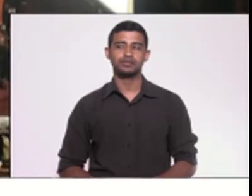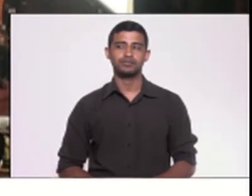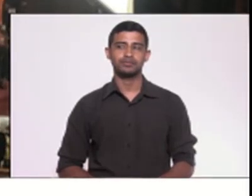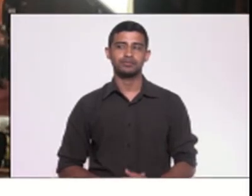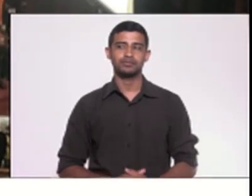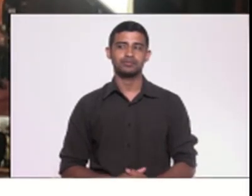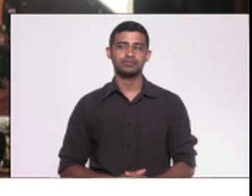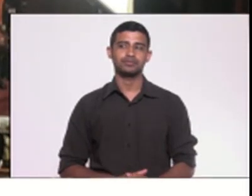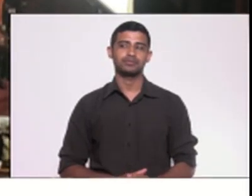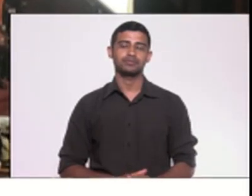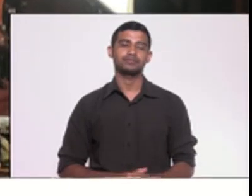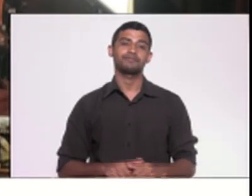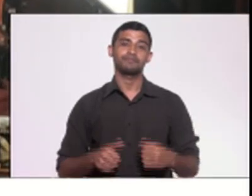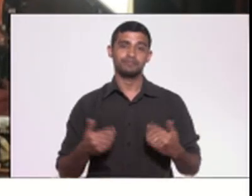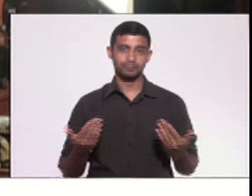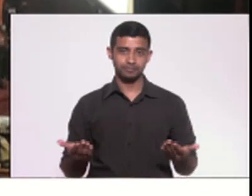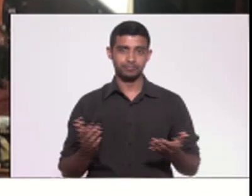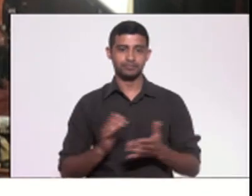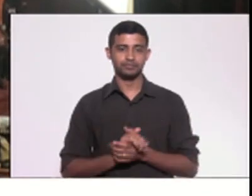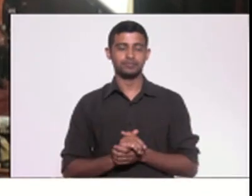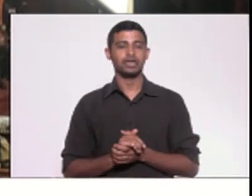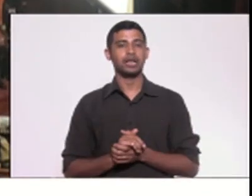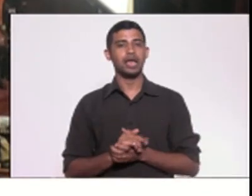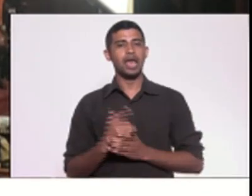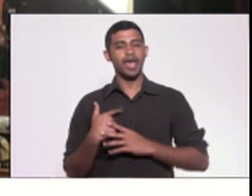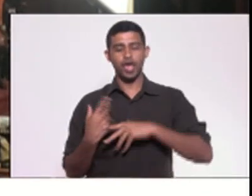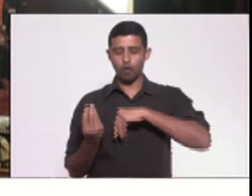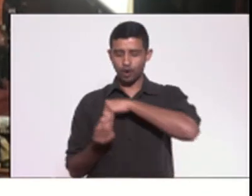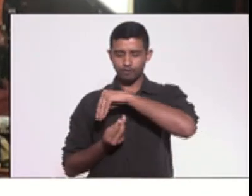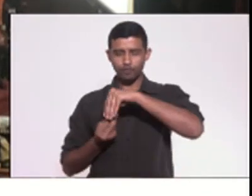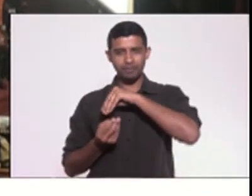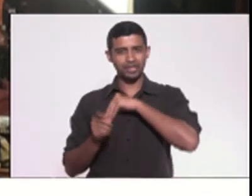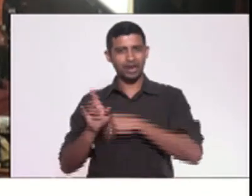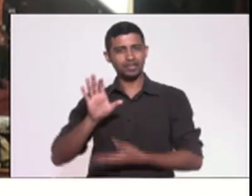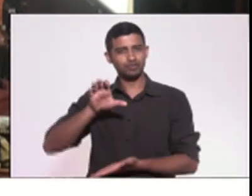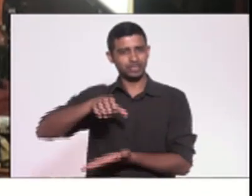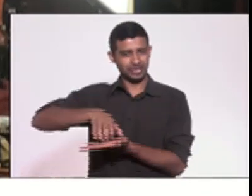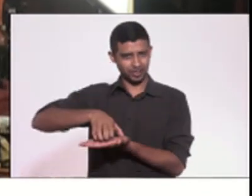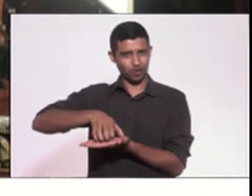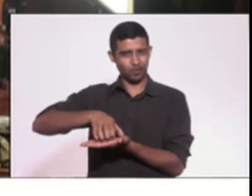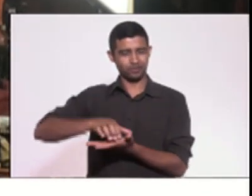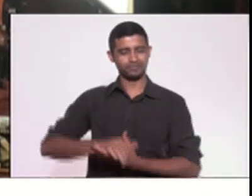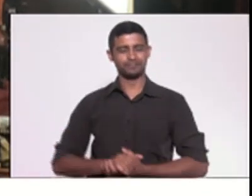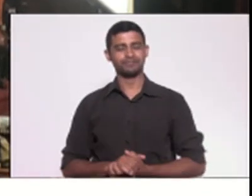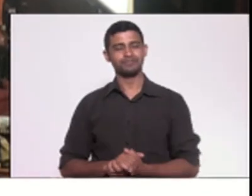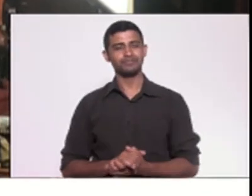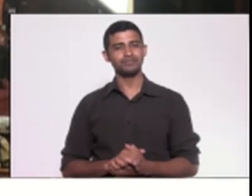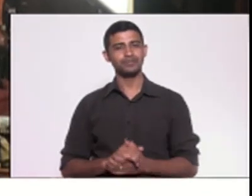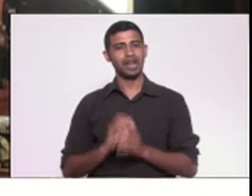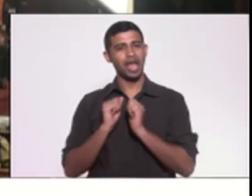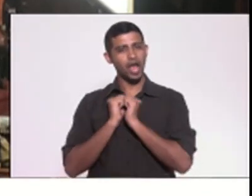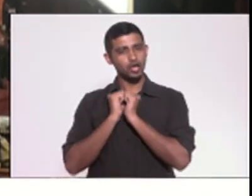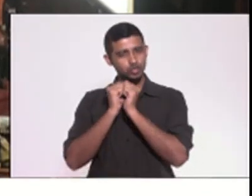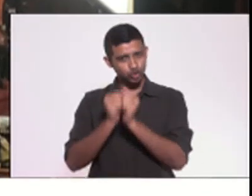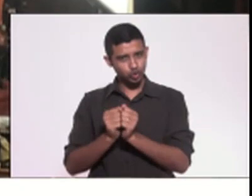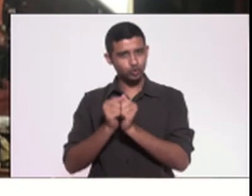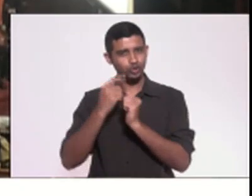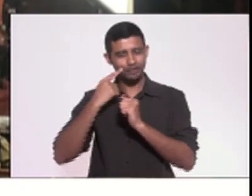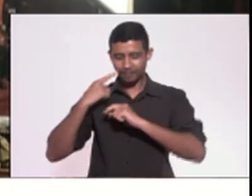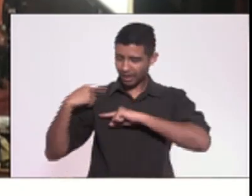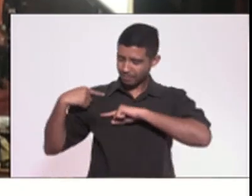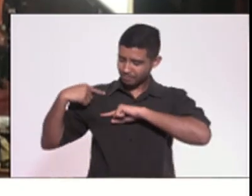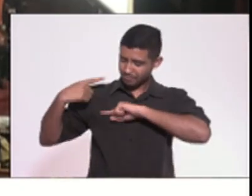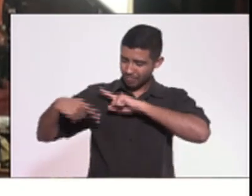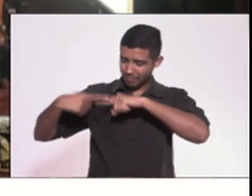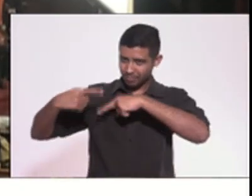Bom, o meu envolvimento dentro do setor, junto ao setor da cadeia produtiva da